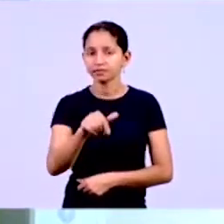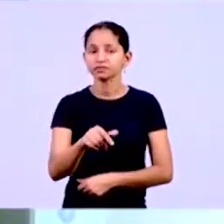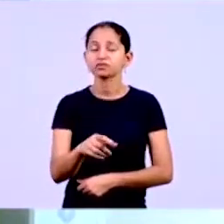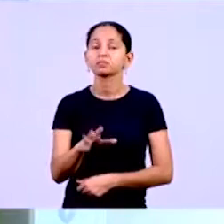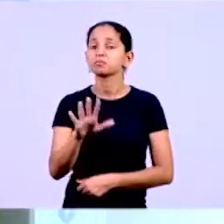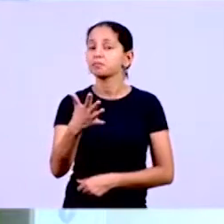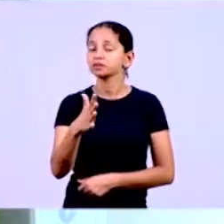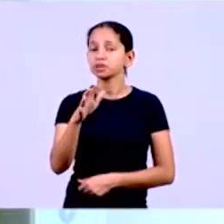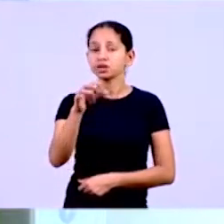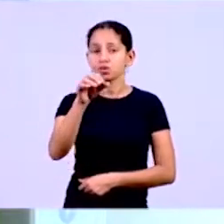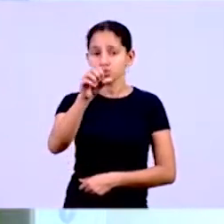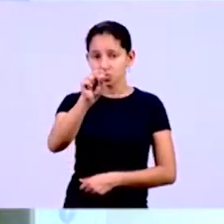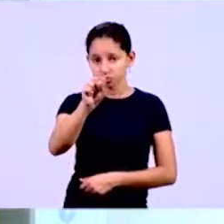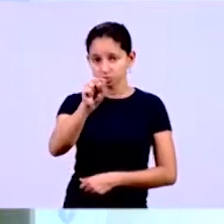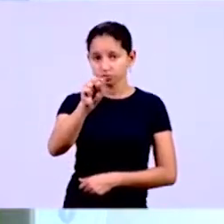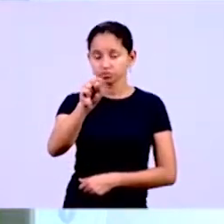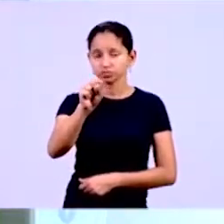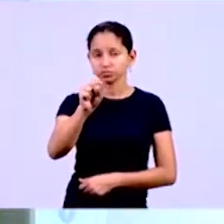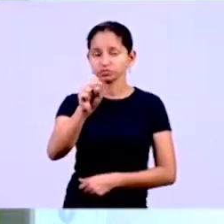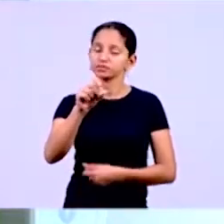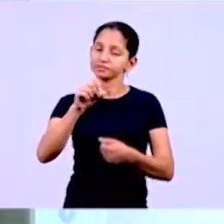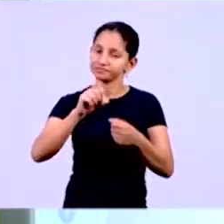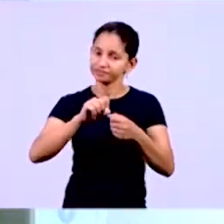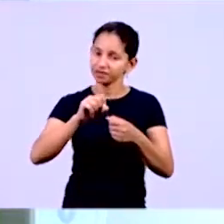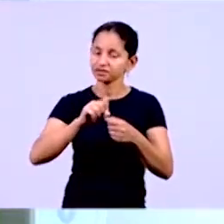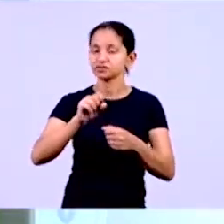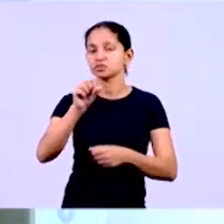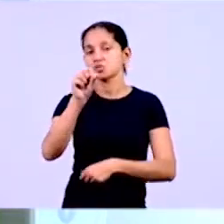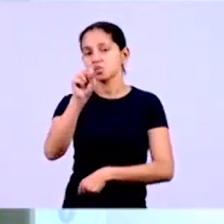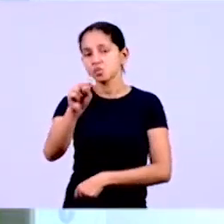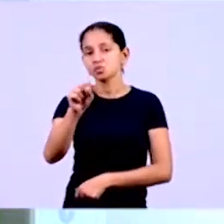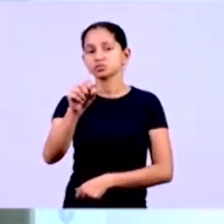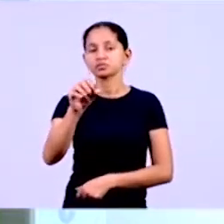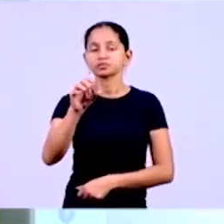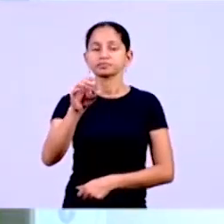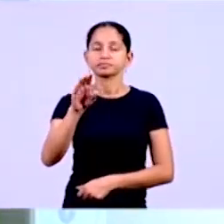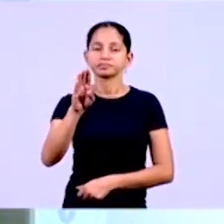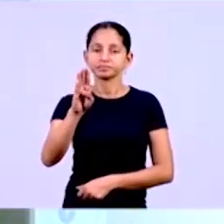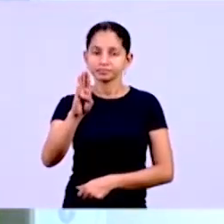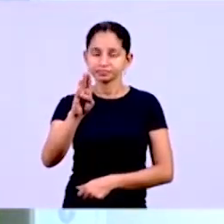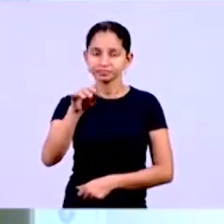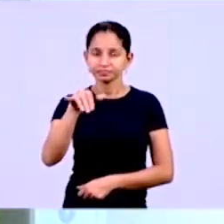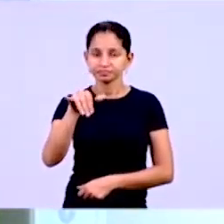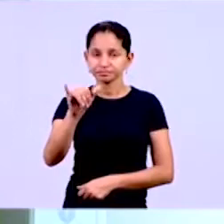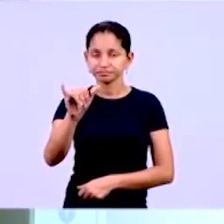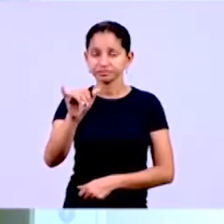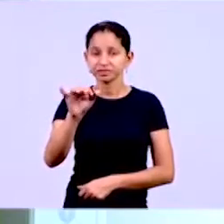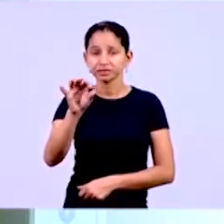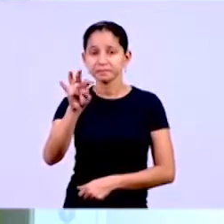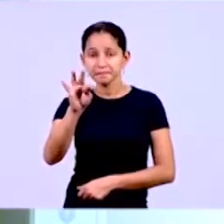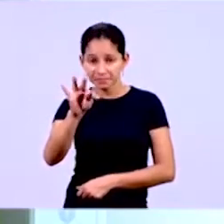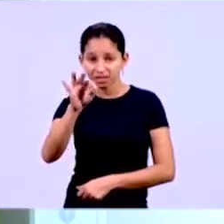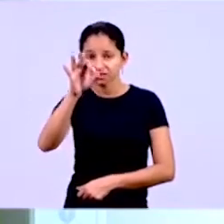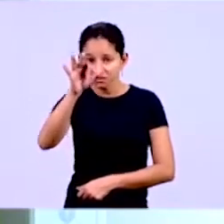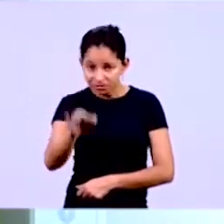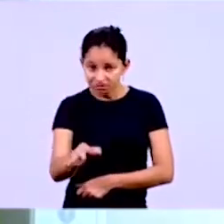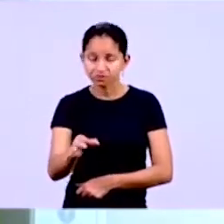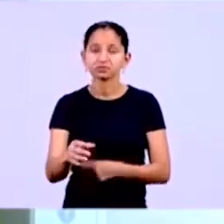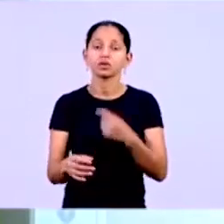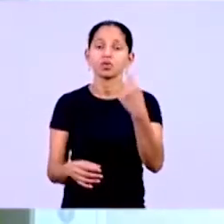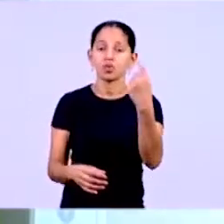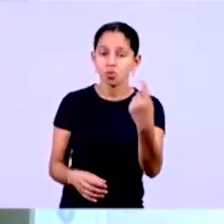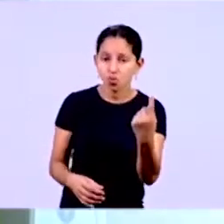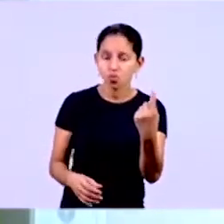de 8 bits. E essa quantidade de 8 bits se transformou numa nova palavra chamada byte. Byte nada mais é do